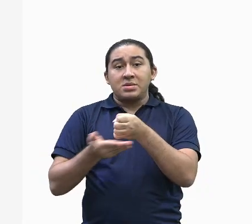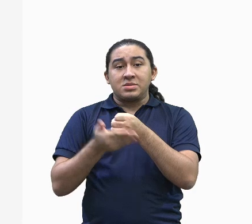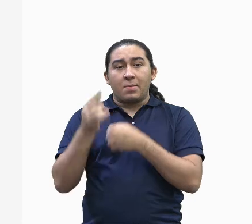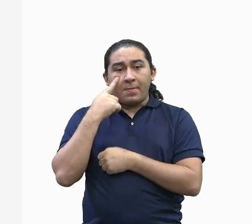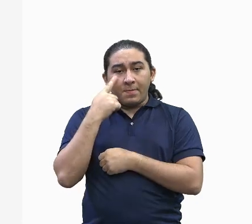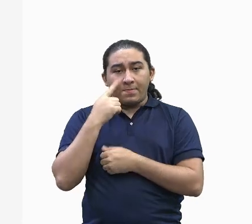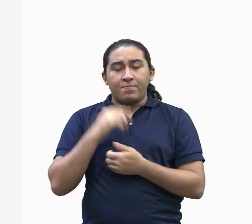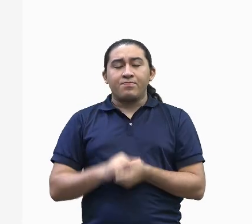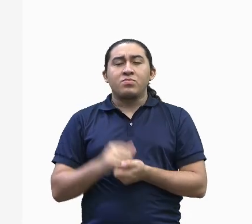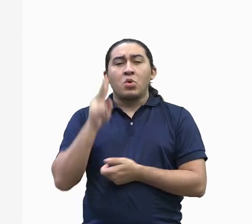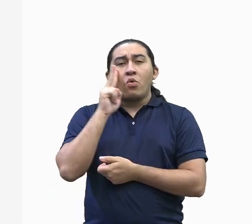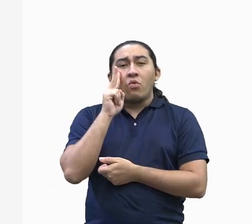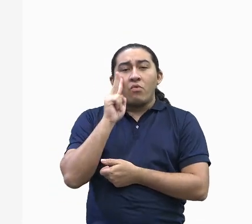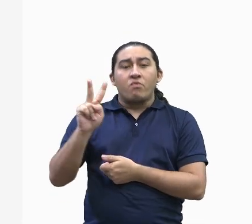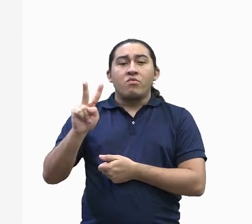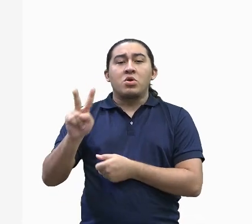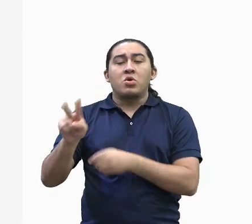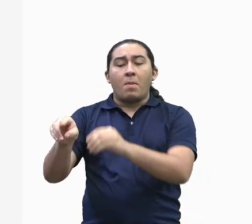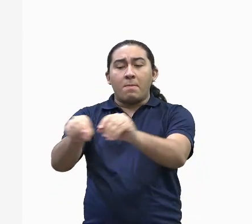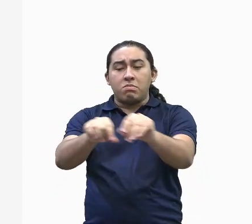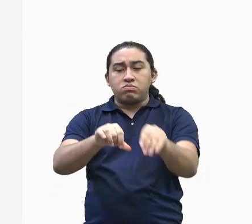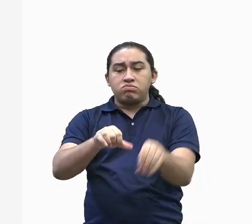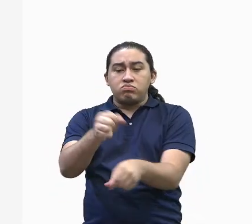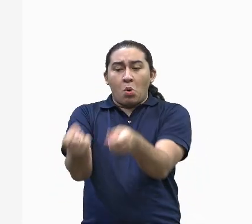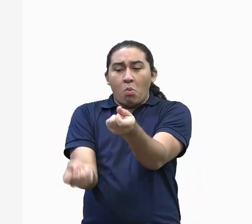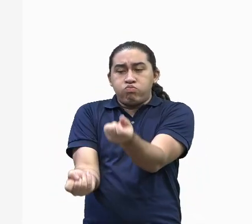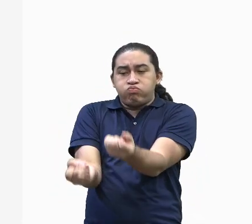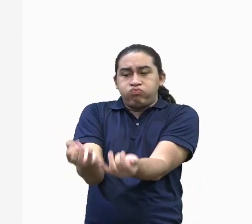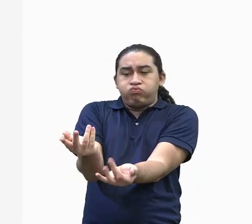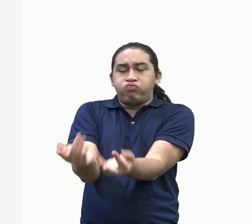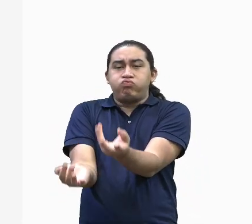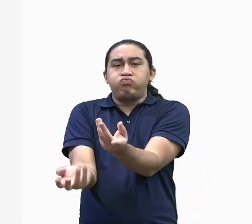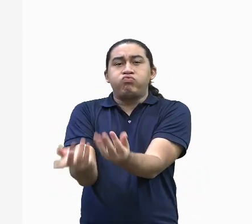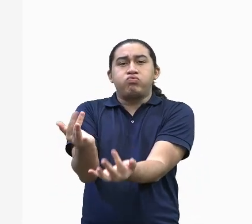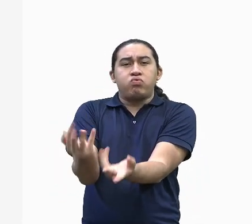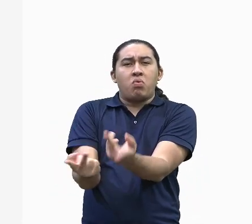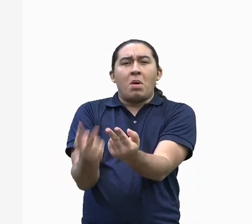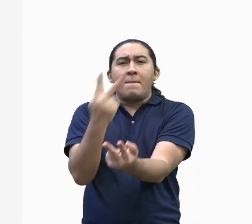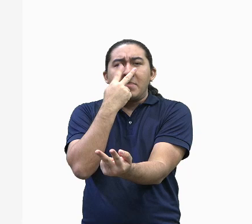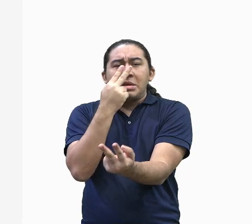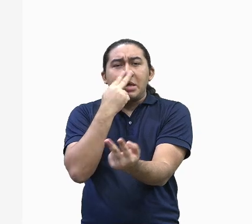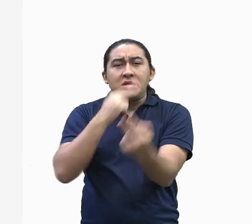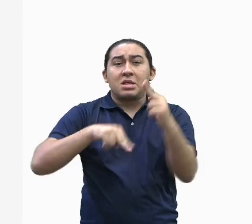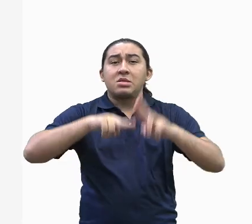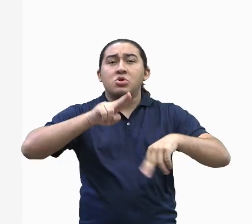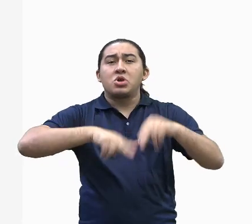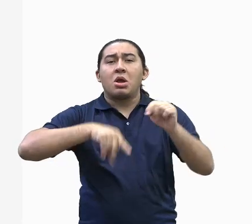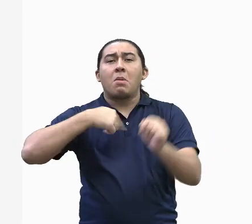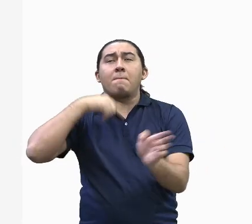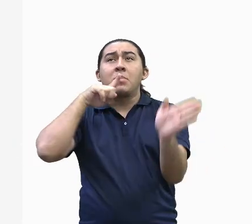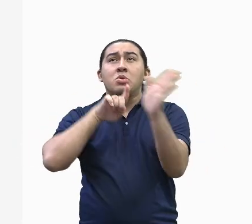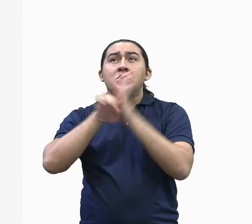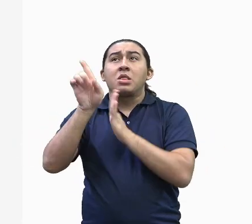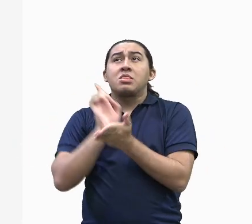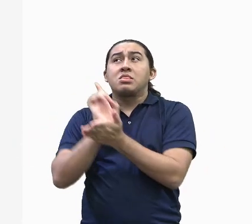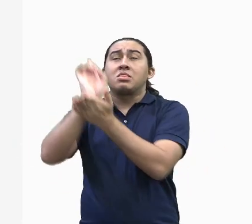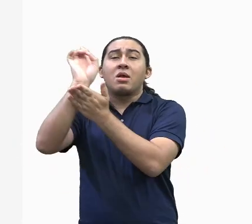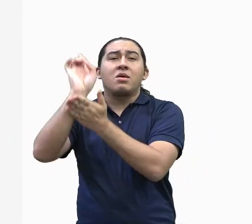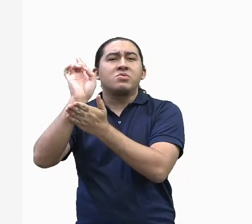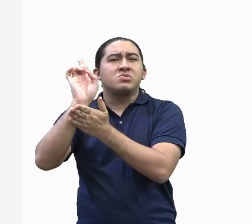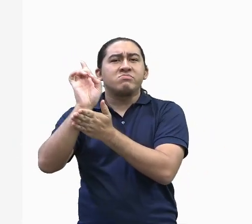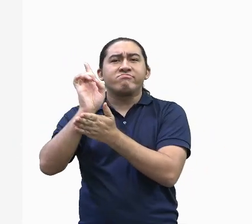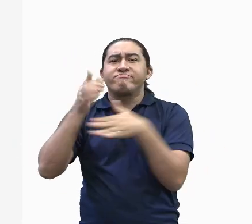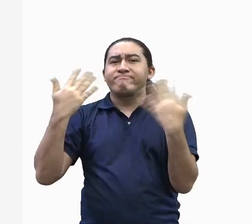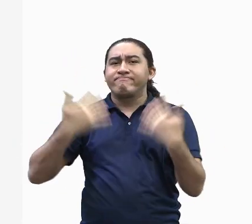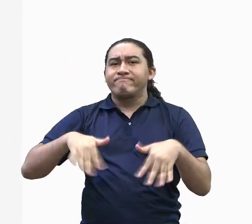Quando olhei a terra ardendo, qual fogueira de São João, eu perguntei a Deus do céu, ai,